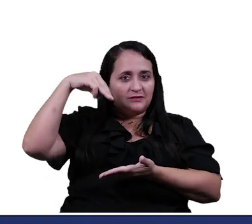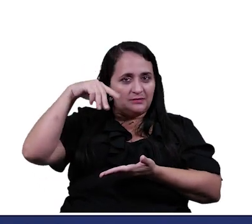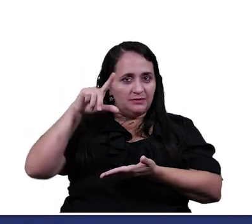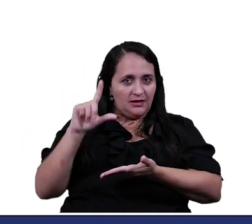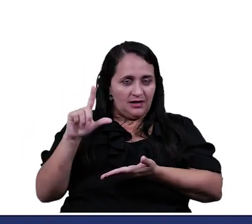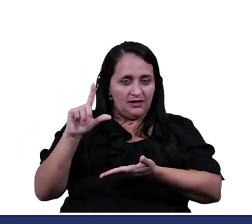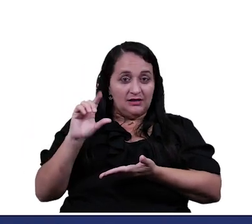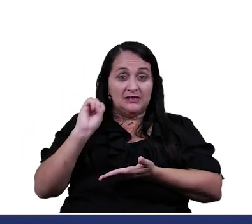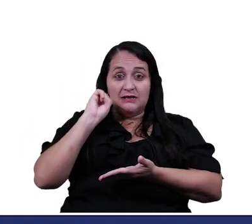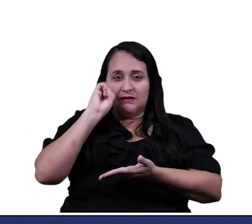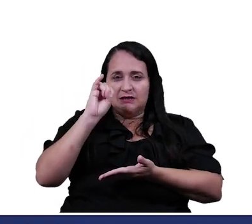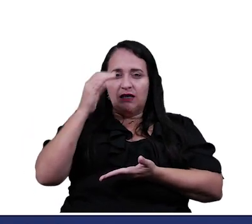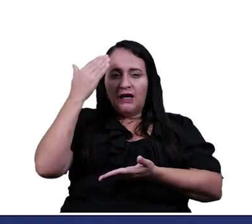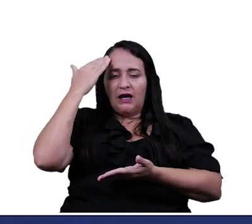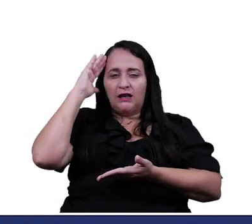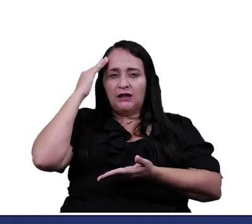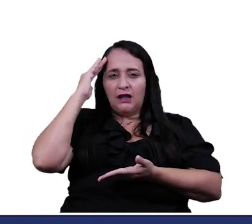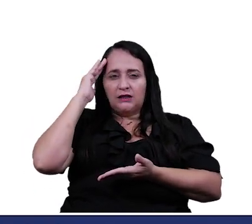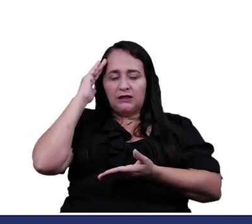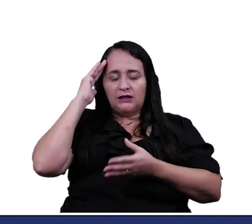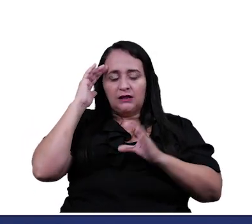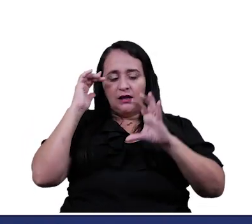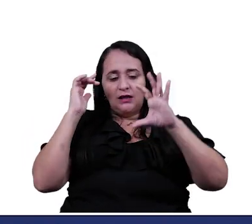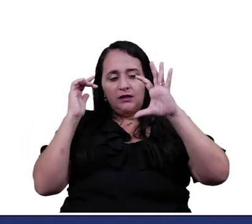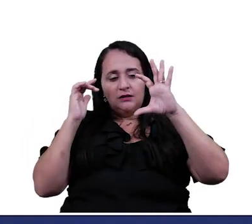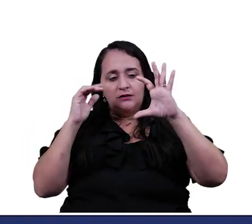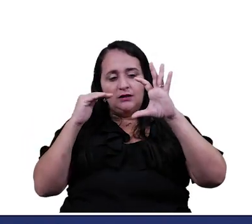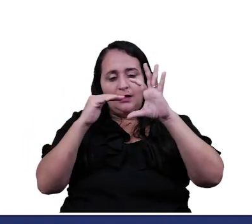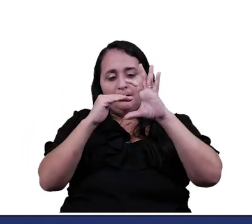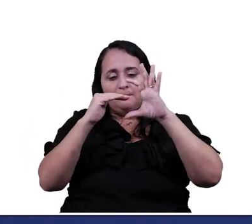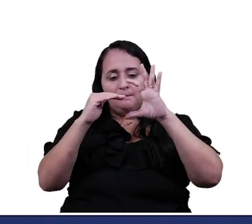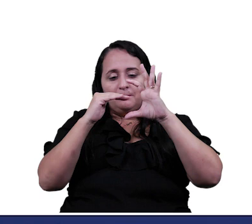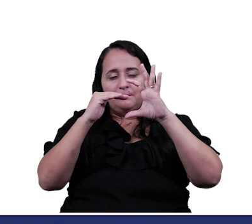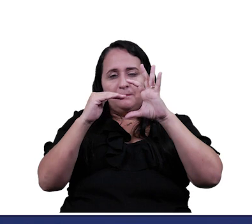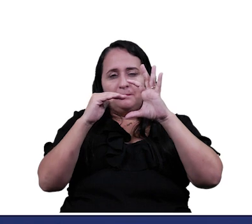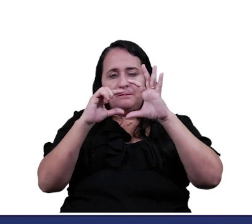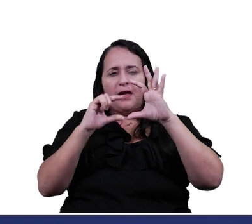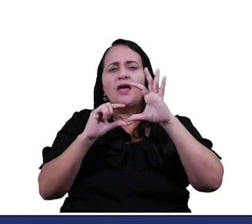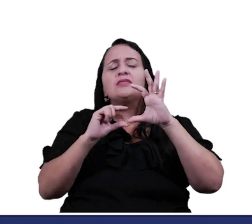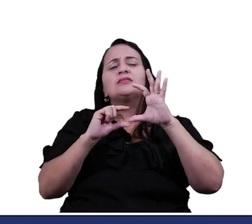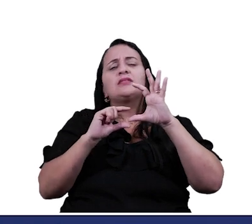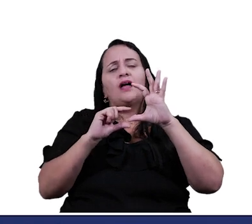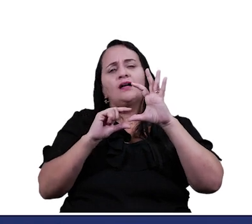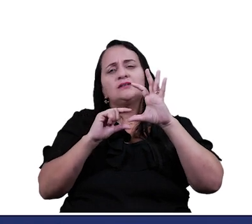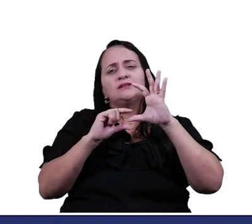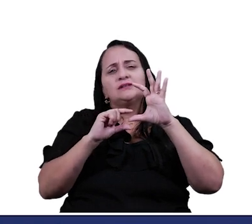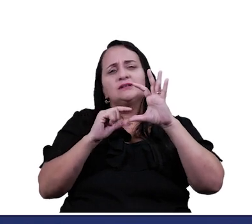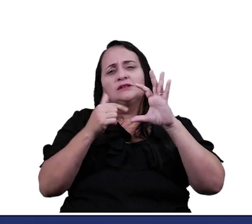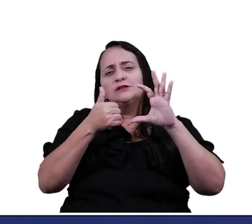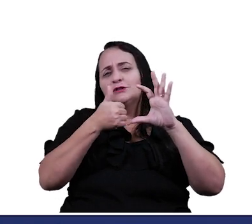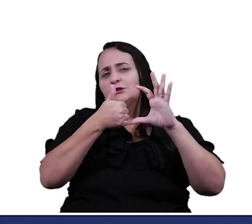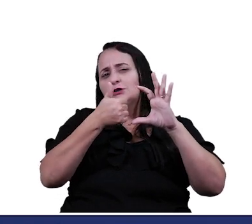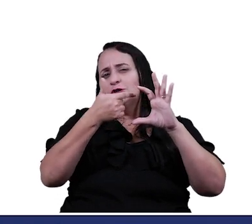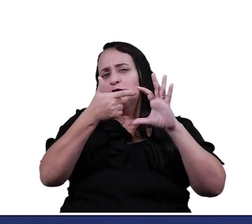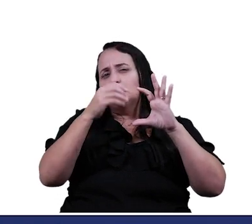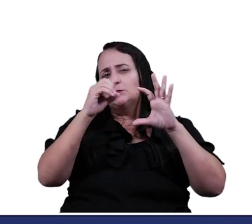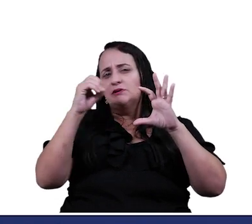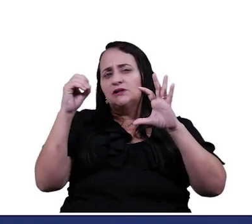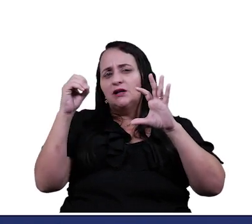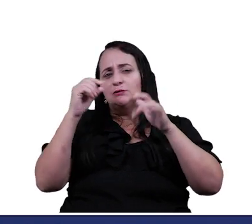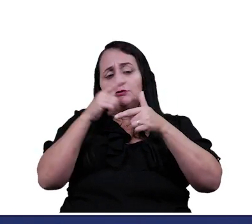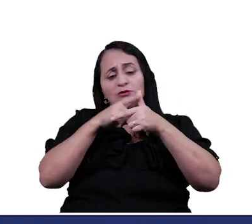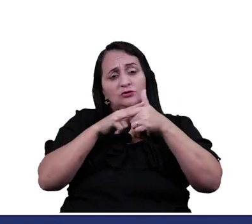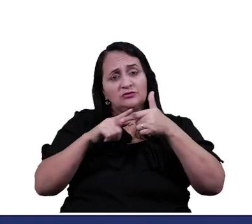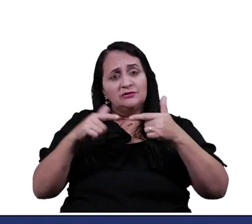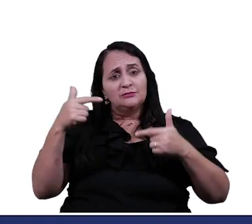do copo é café, então a gente vai ter que entender que é a metade de 200. Qual é a metade de 200? É 200